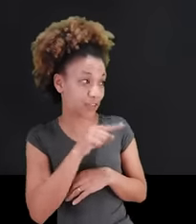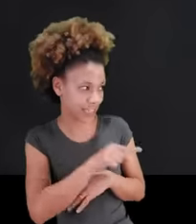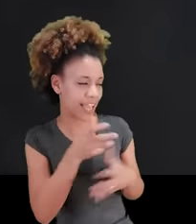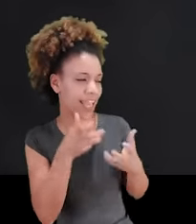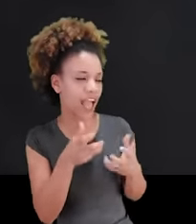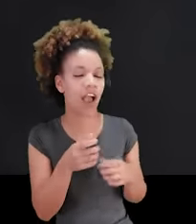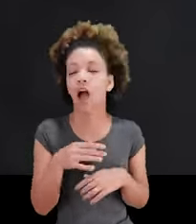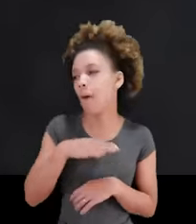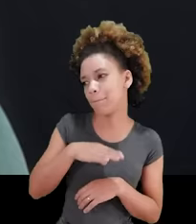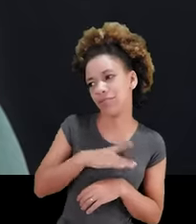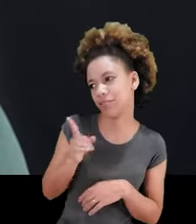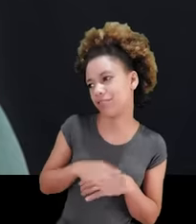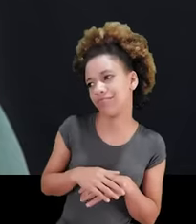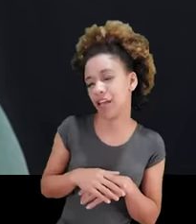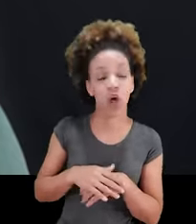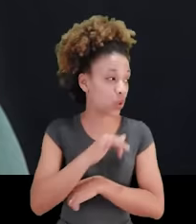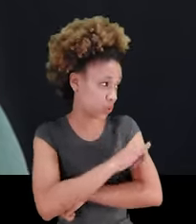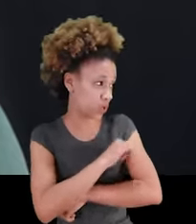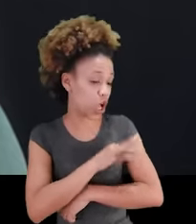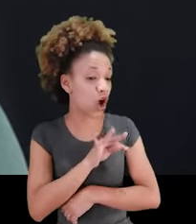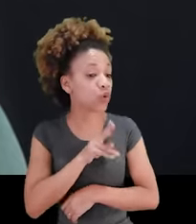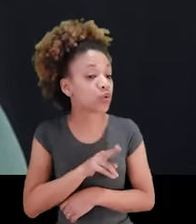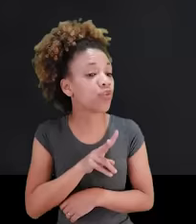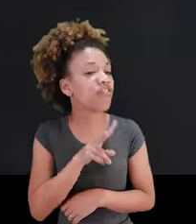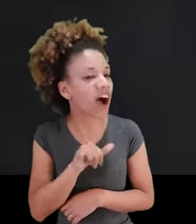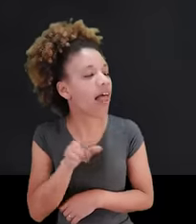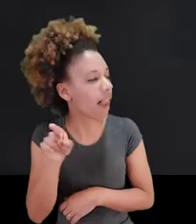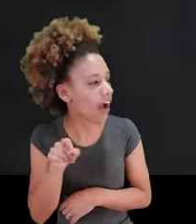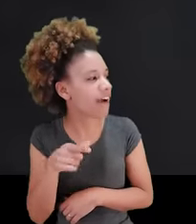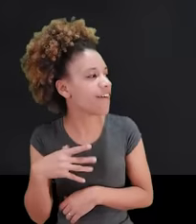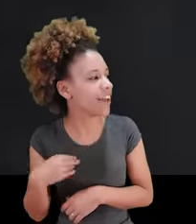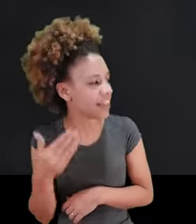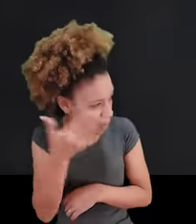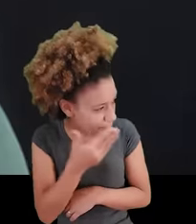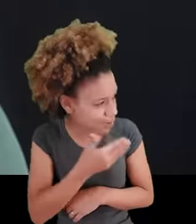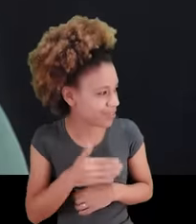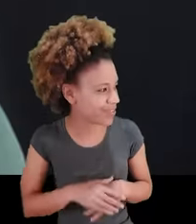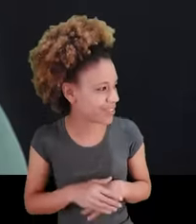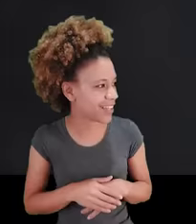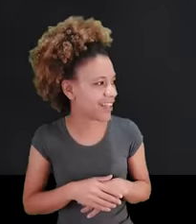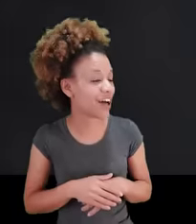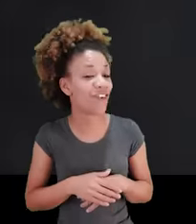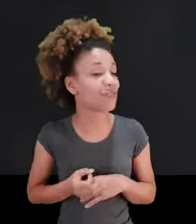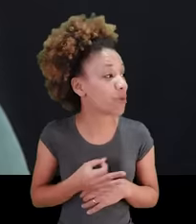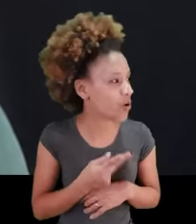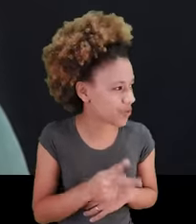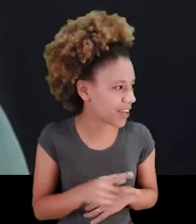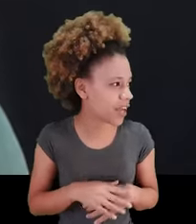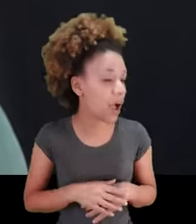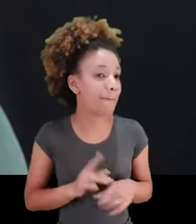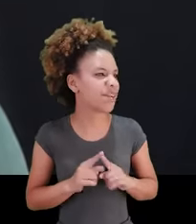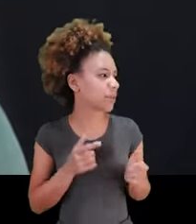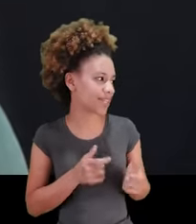zonas do Brasil que passas o... No Rio. O tu vai lá, filha da puta. Tu vai, assim, tá incorreto, não é? Tu vai. Tu levanta o braço. Não é levanta, é levanta. É meio pra